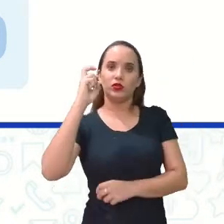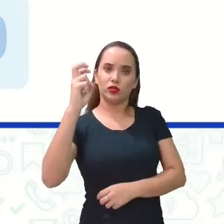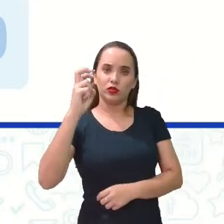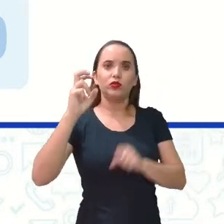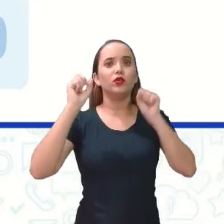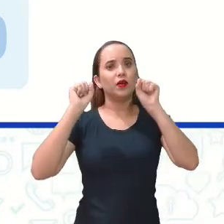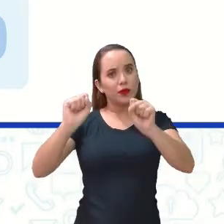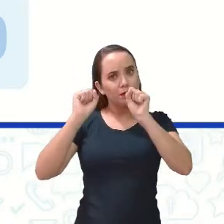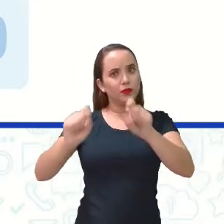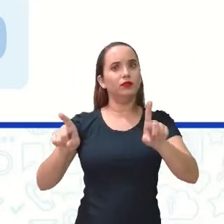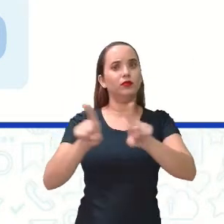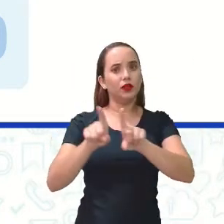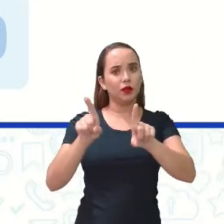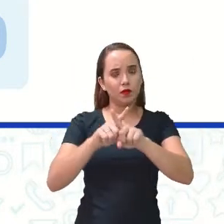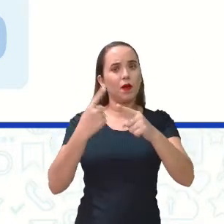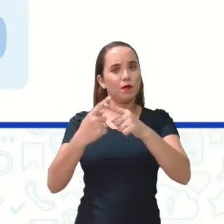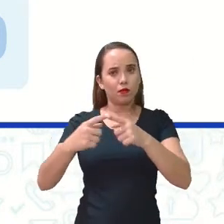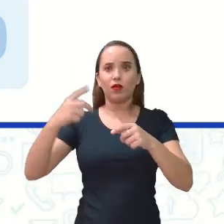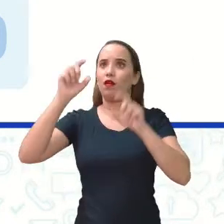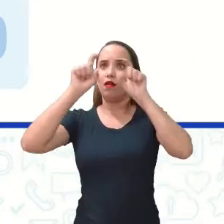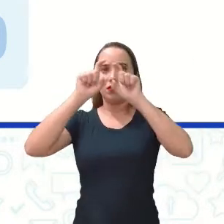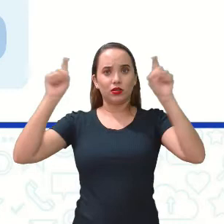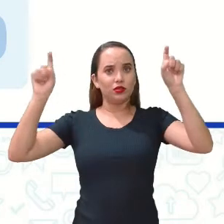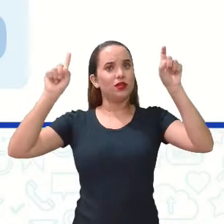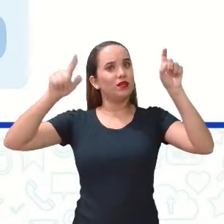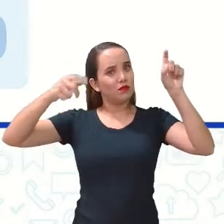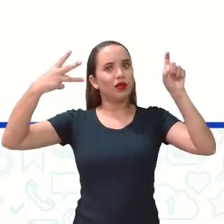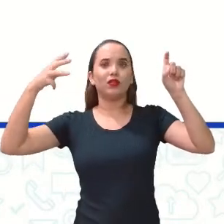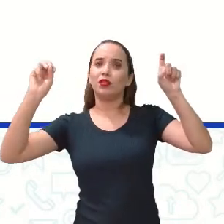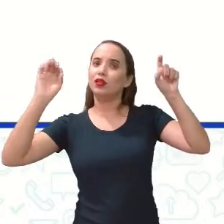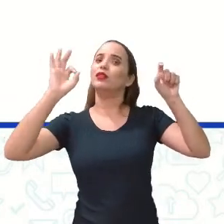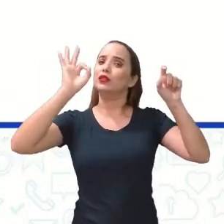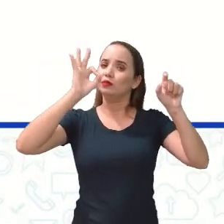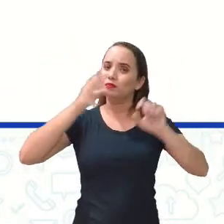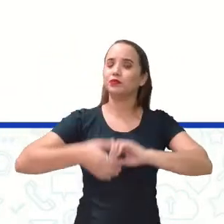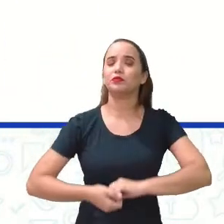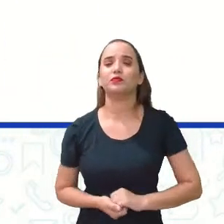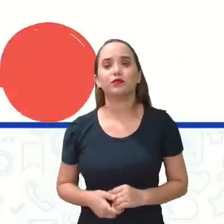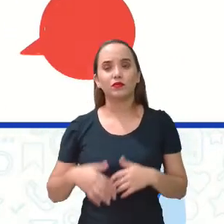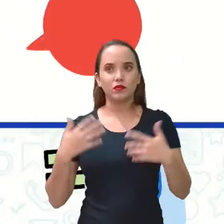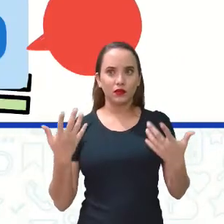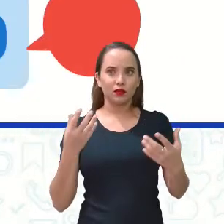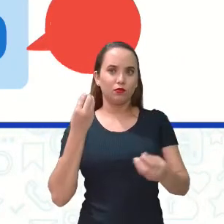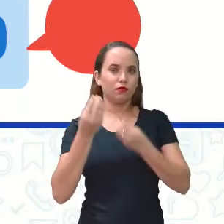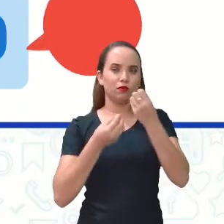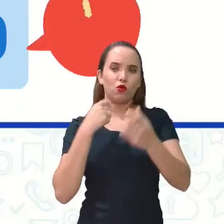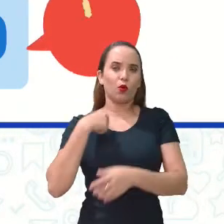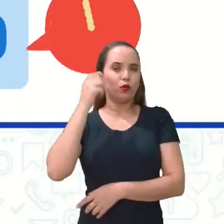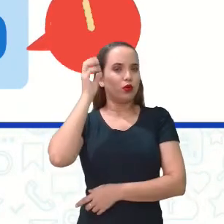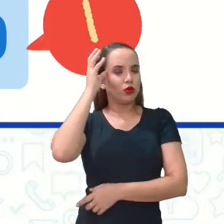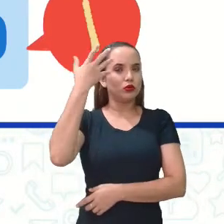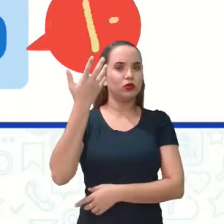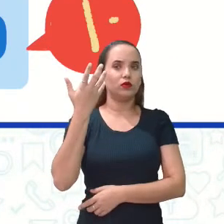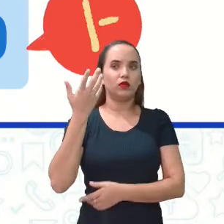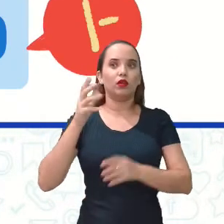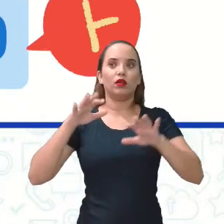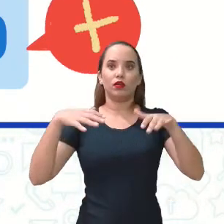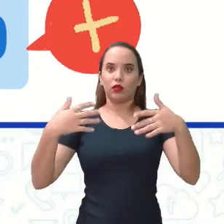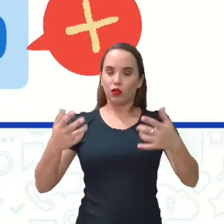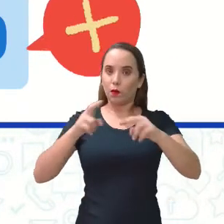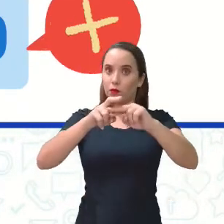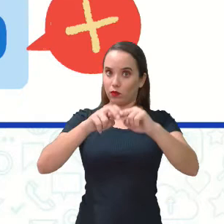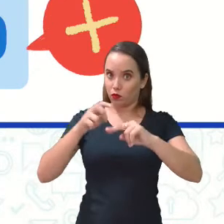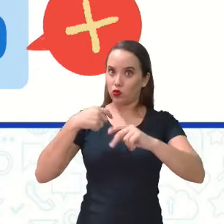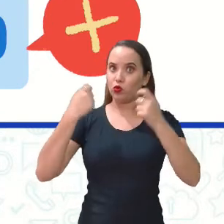equação de cima, não é? Aí vai ser 15, 15, 25 e 5, o que é que eu vou fazer? Então, para isso é que eu tenho que olhar